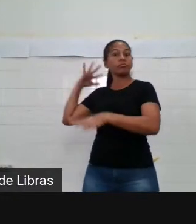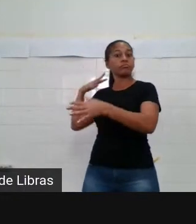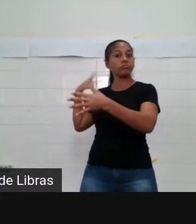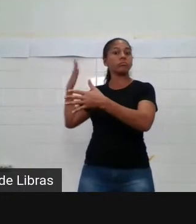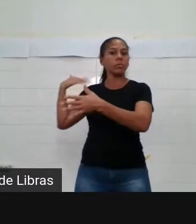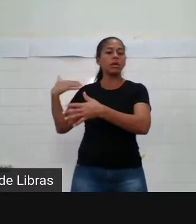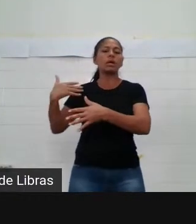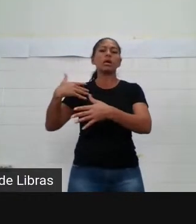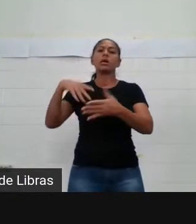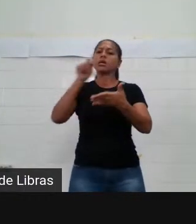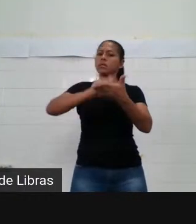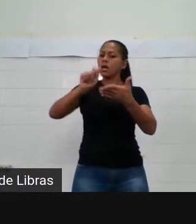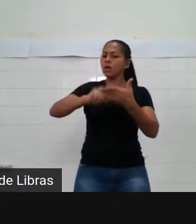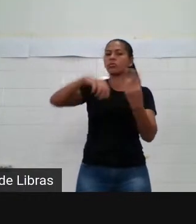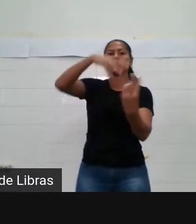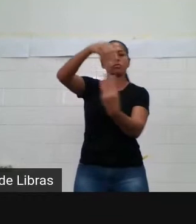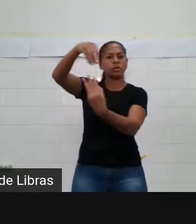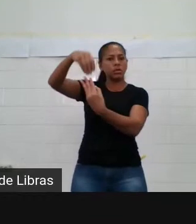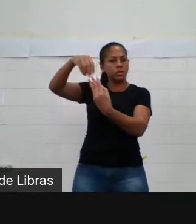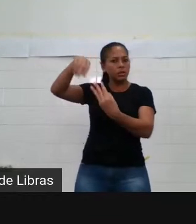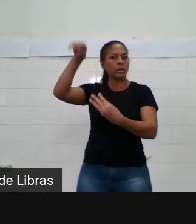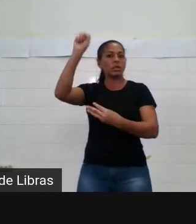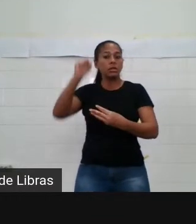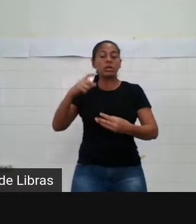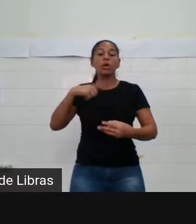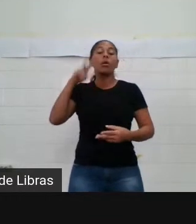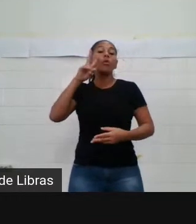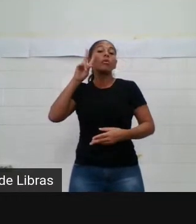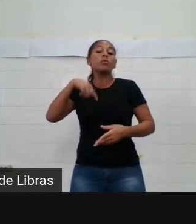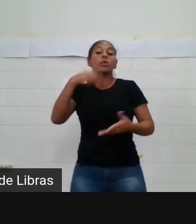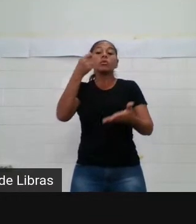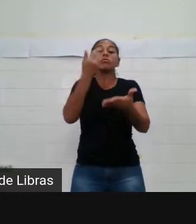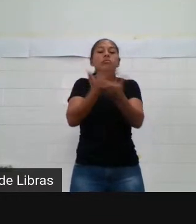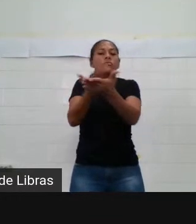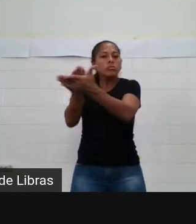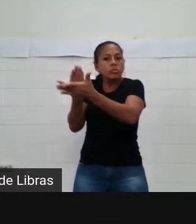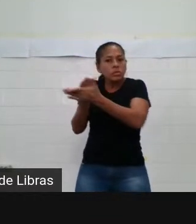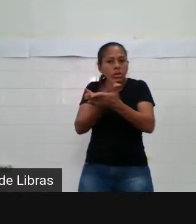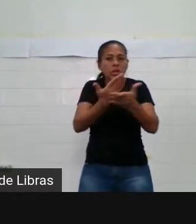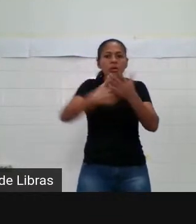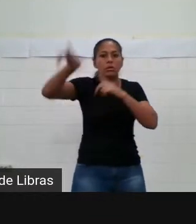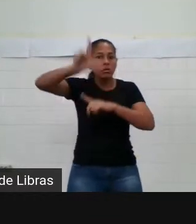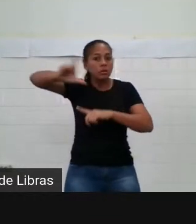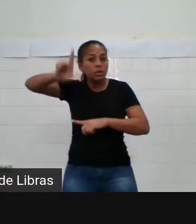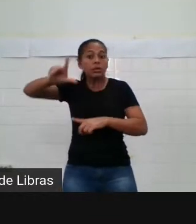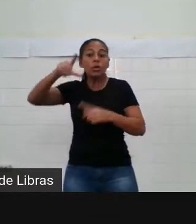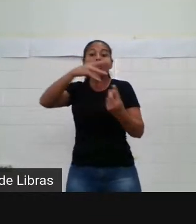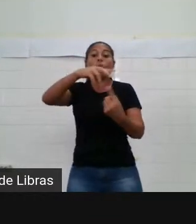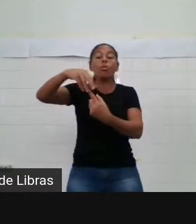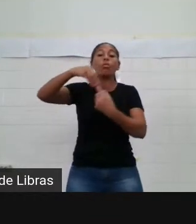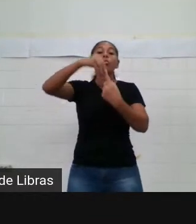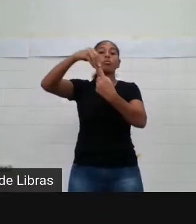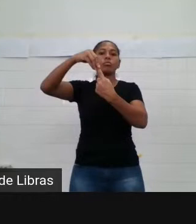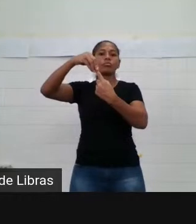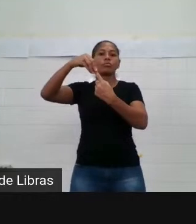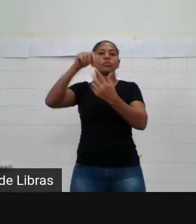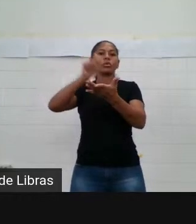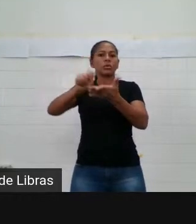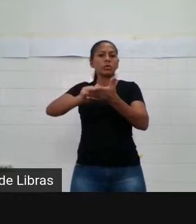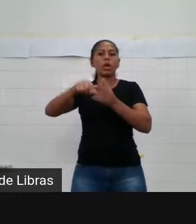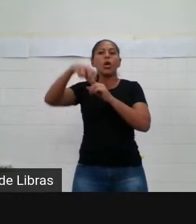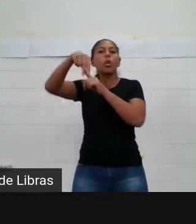Universidade Federal de Sergipe, eu me lembro que eu tinha aulas de literatura onde o único escritor negro a ser tratado era o Lima